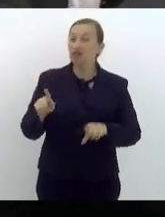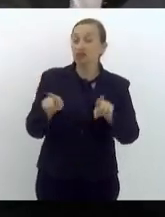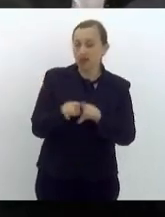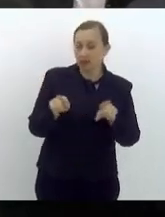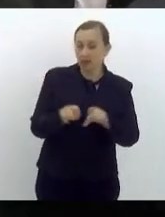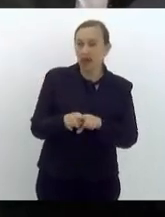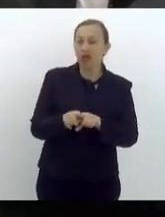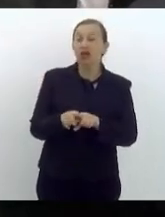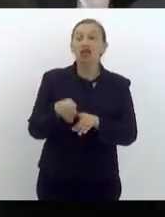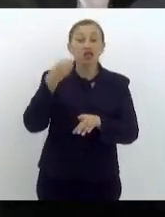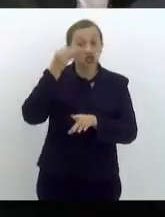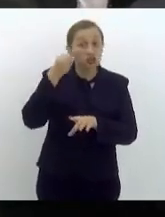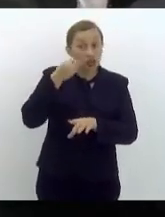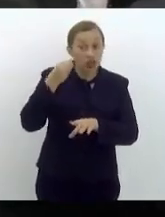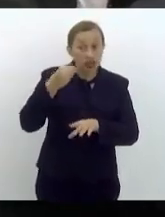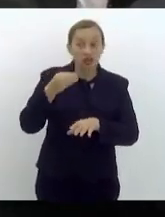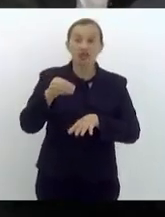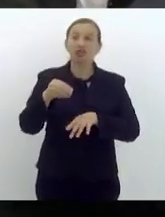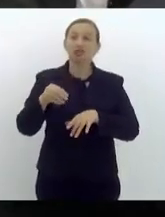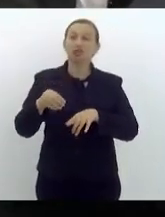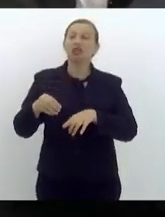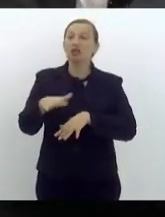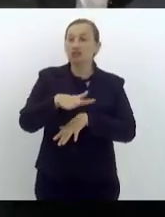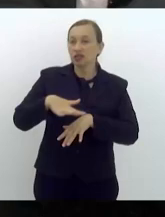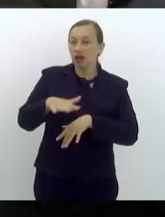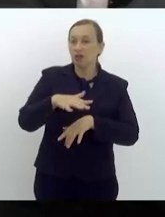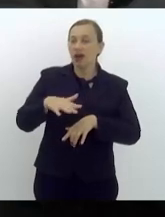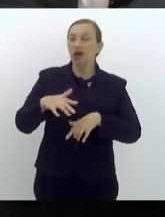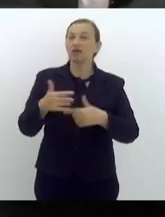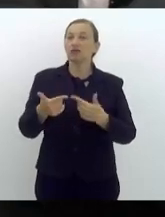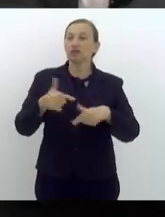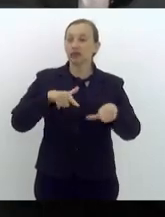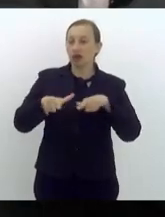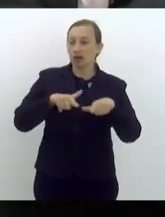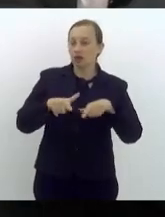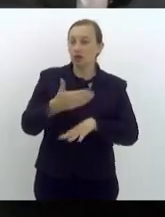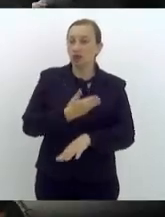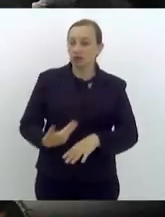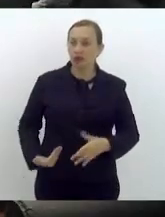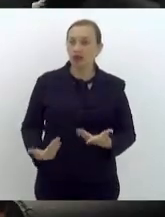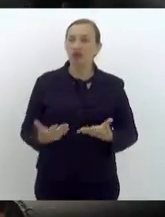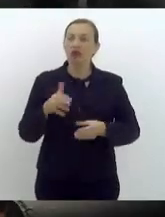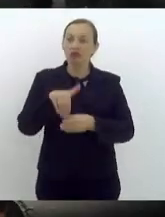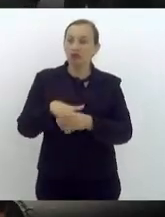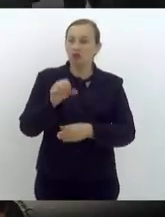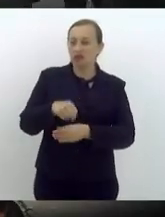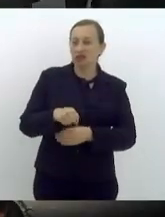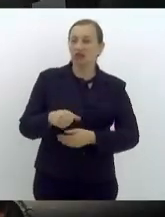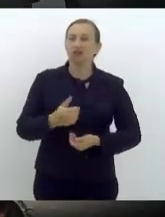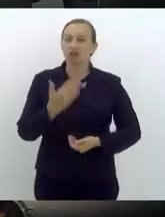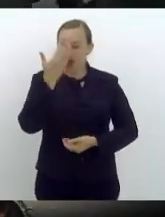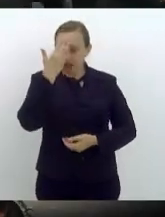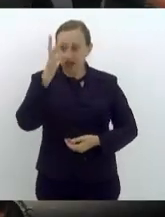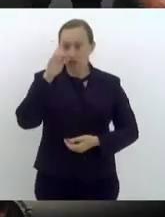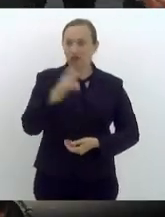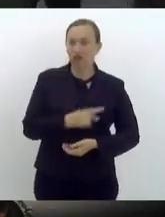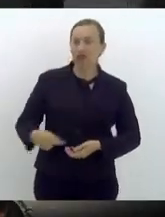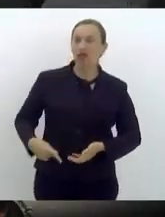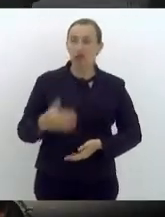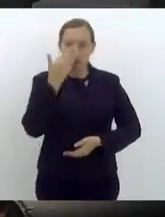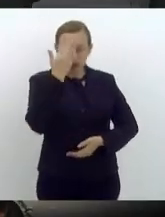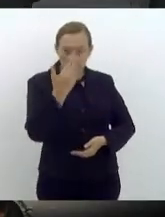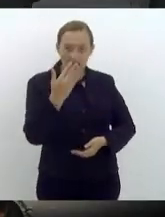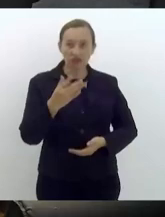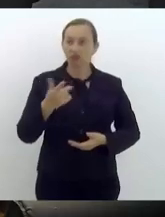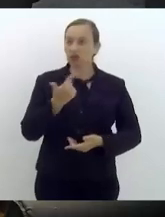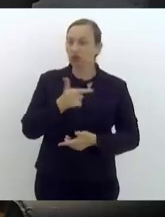larga experiência no serviço público e, por isso, merece o nosso voto, sim. Muito obrigado, presidente. Muito obrigado, deputado. Não havendo